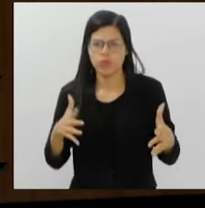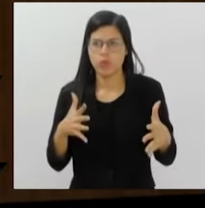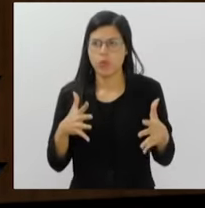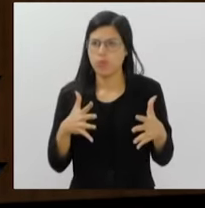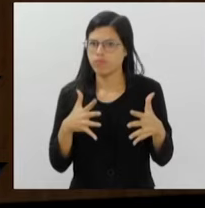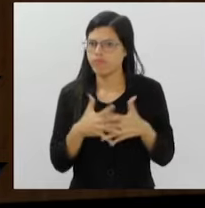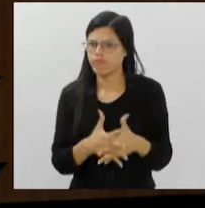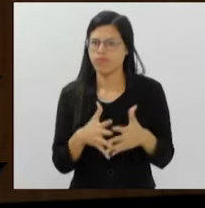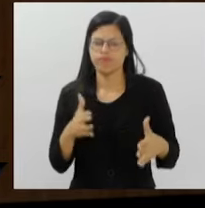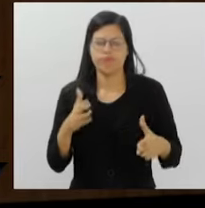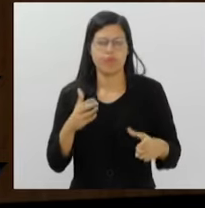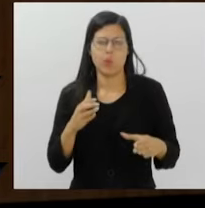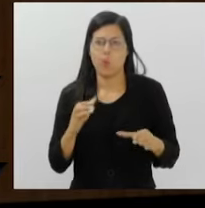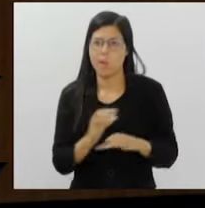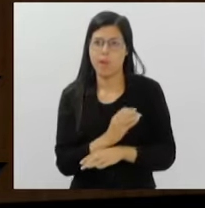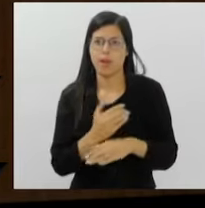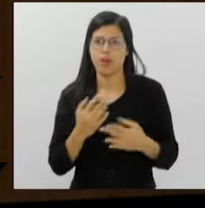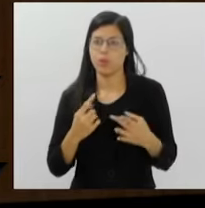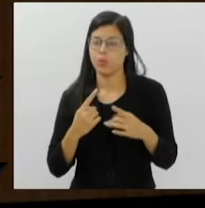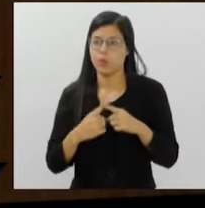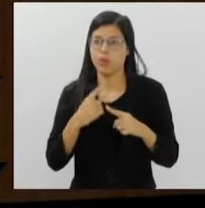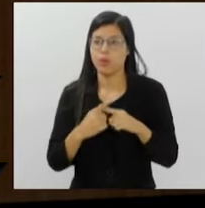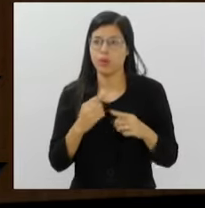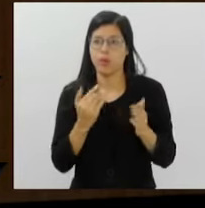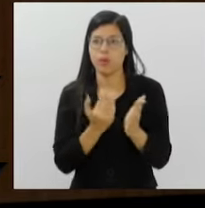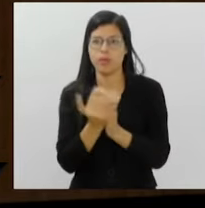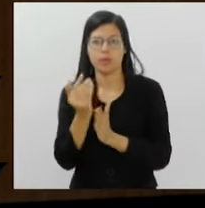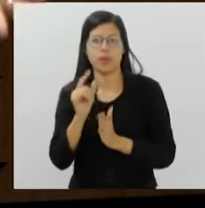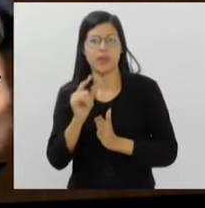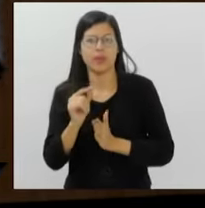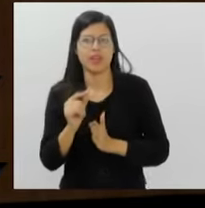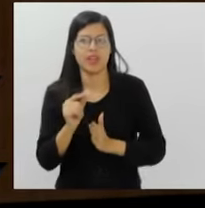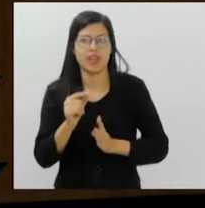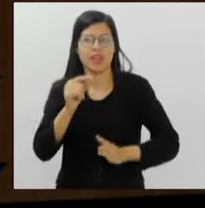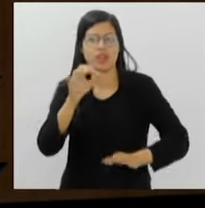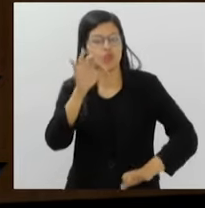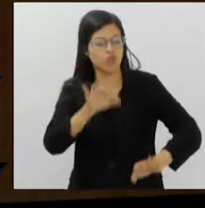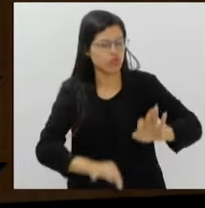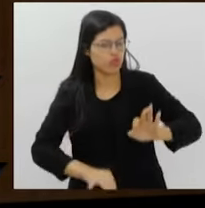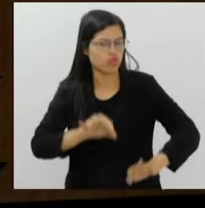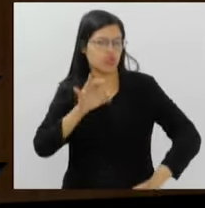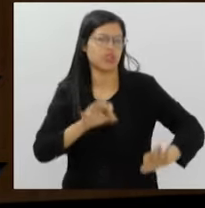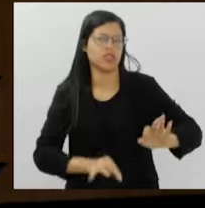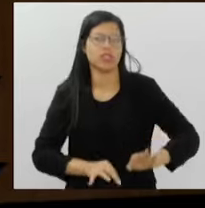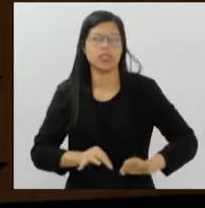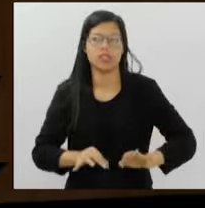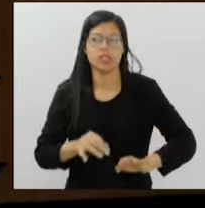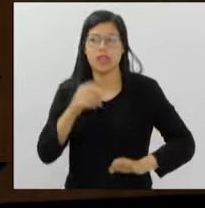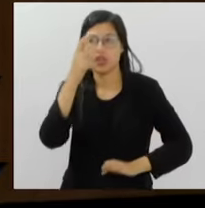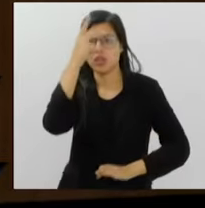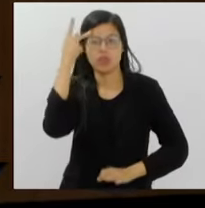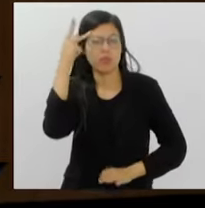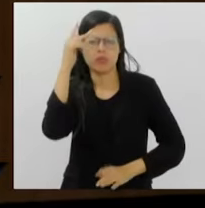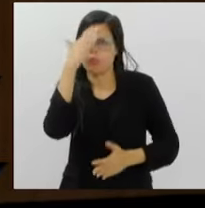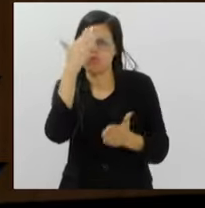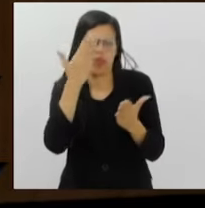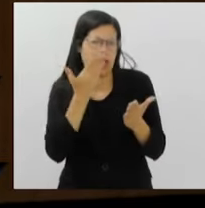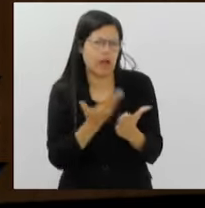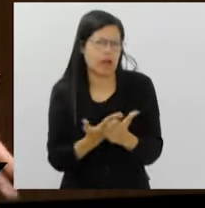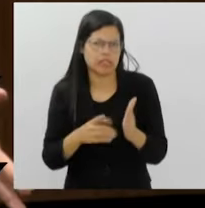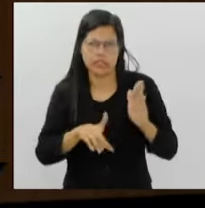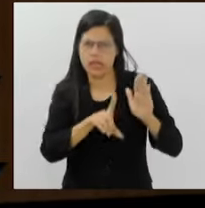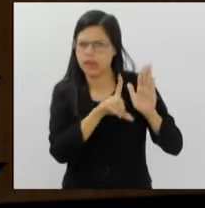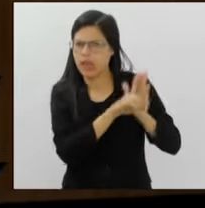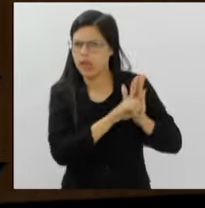esquina. Porque vão começar os justiçamentos. Ninguém mais vai acreditar na lei